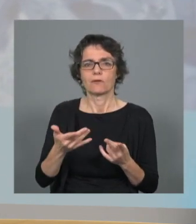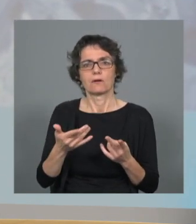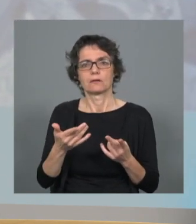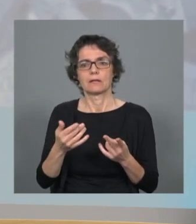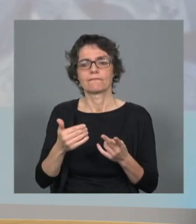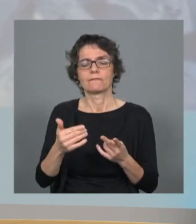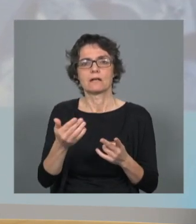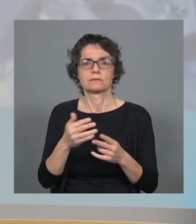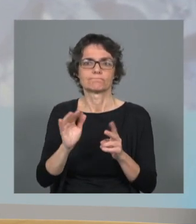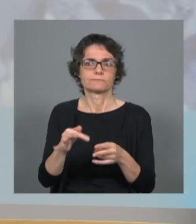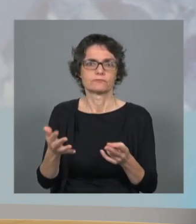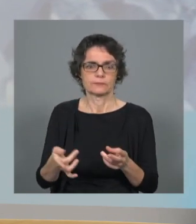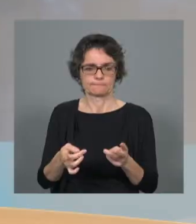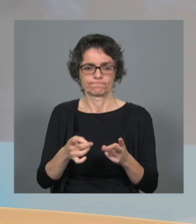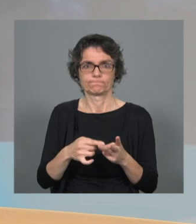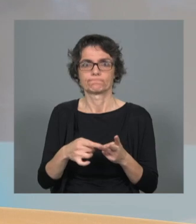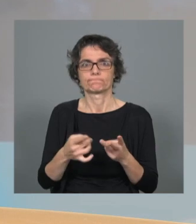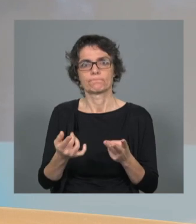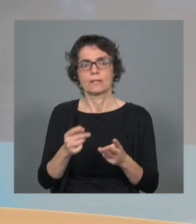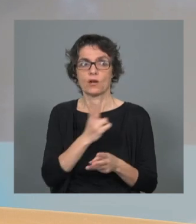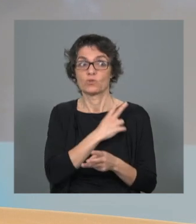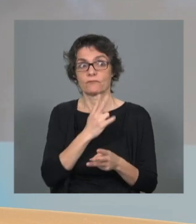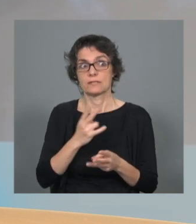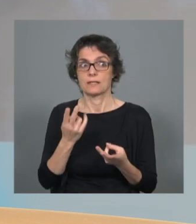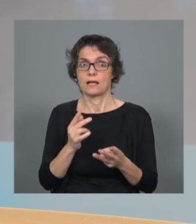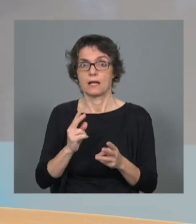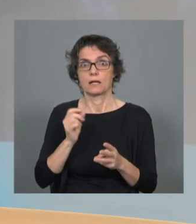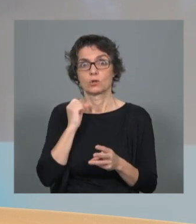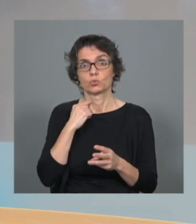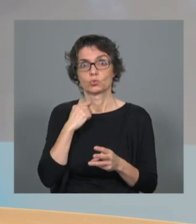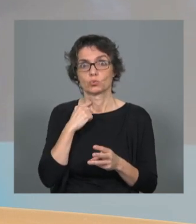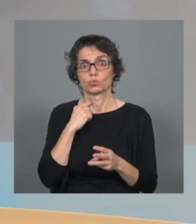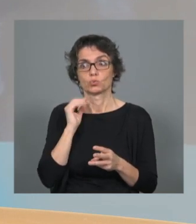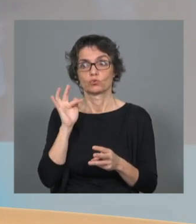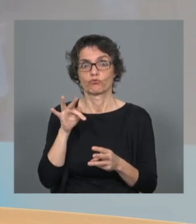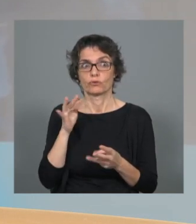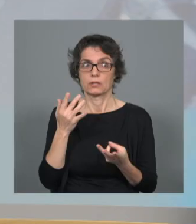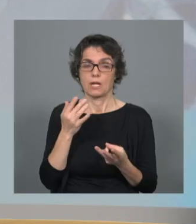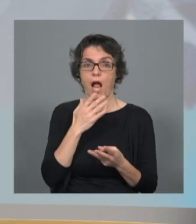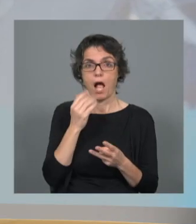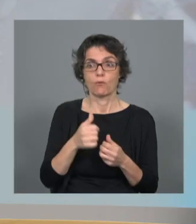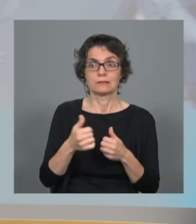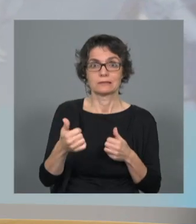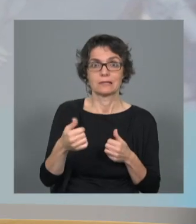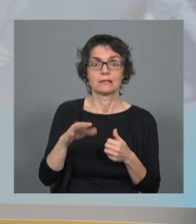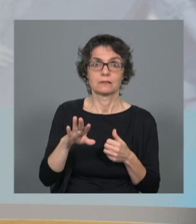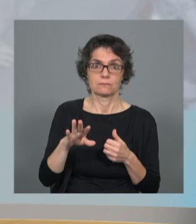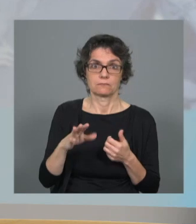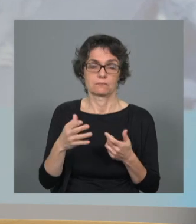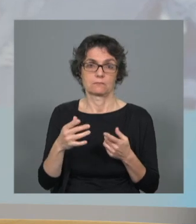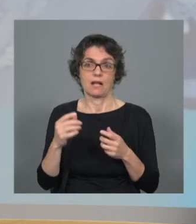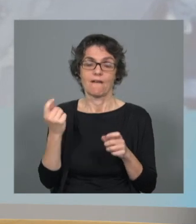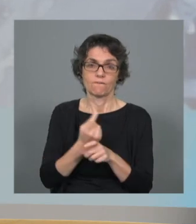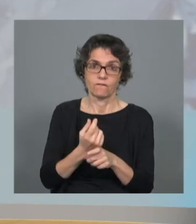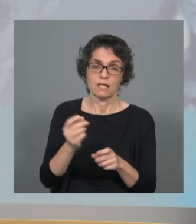estão a acabar. Há muitos finalistas universitários que, apesar de não terem aulas presenciais, de não haver